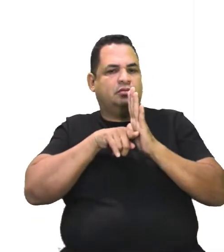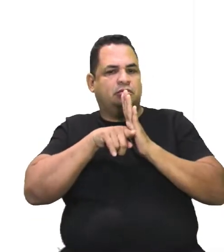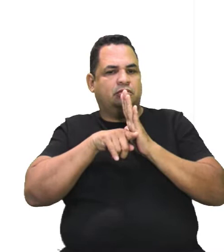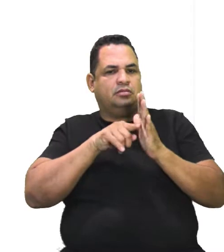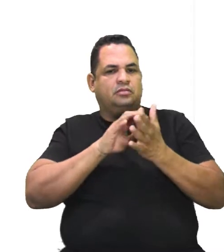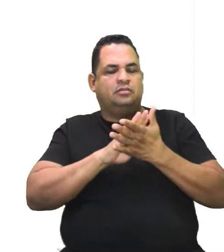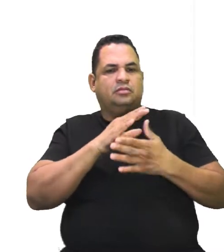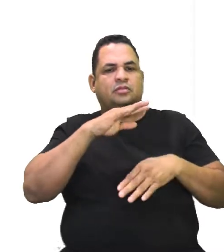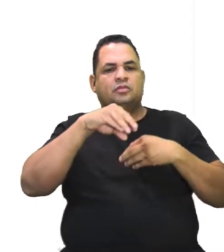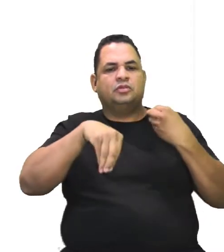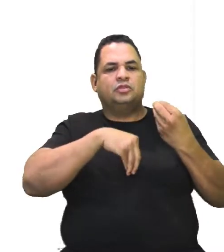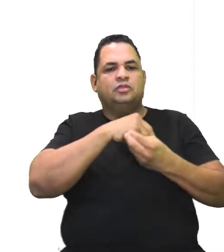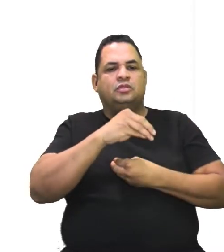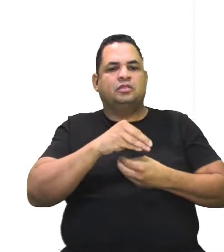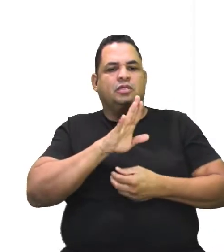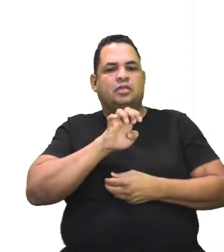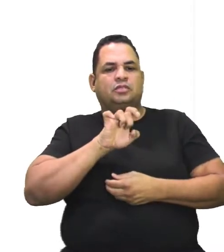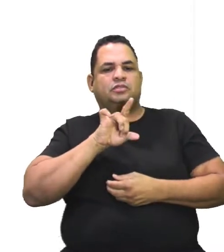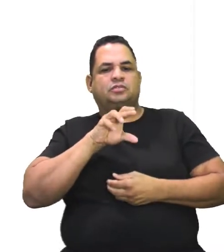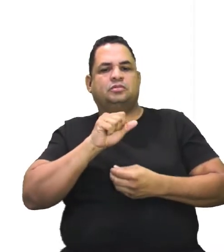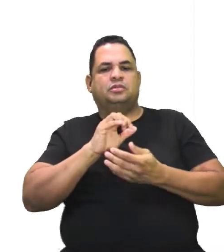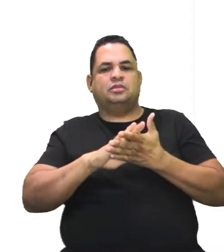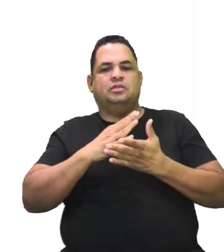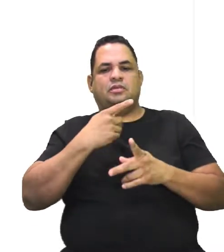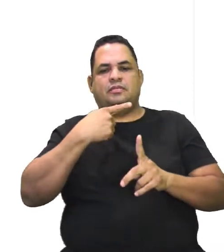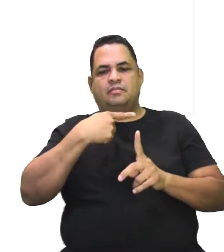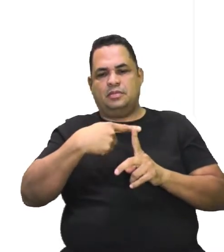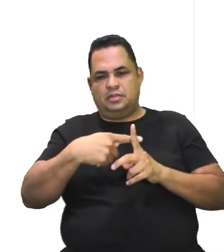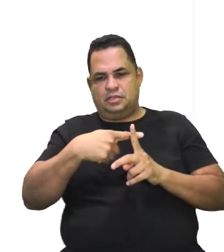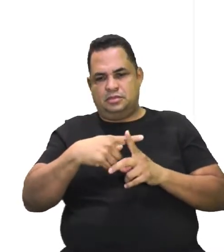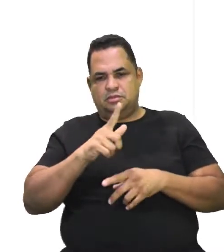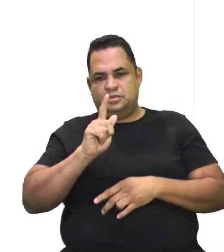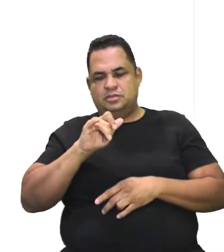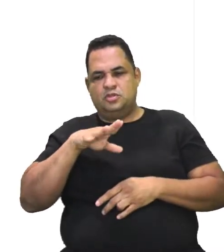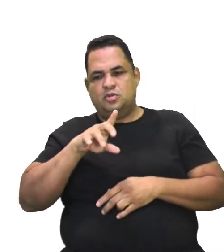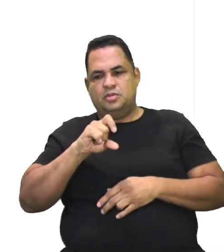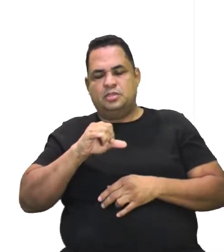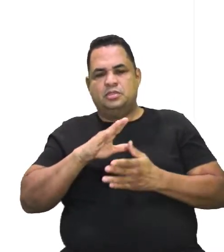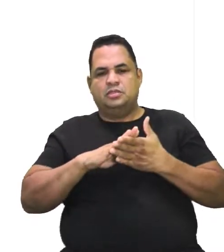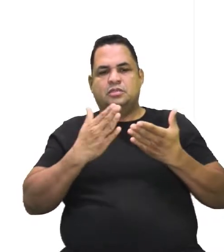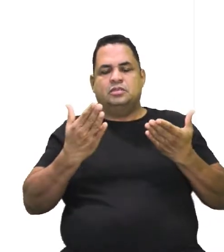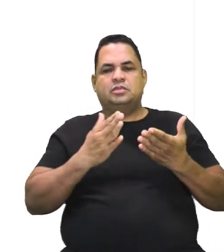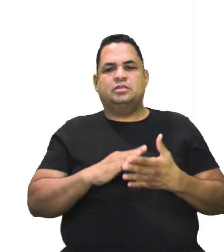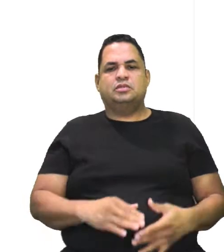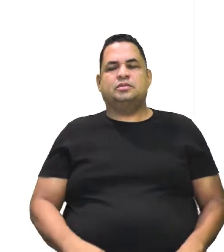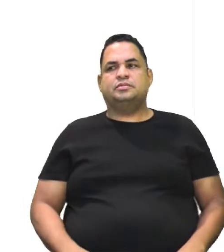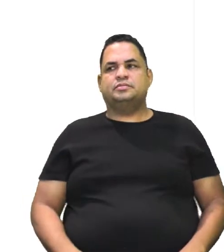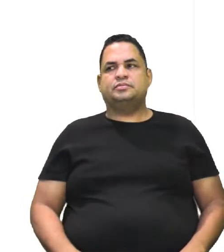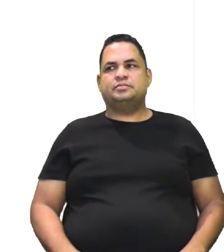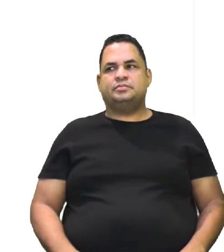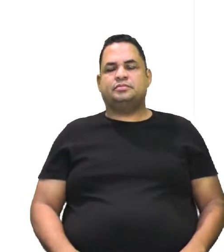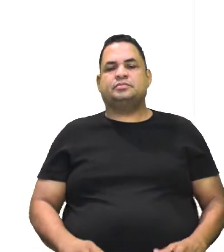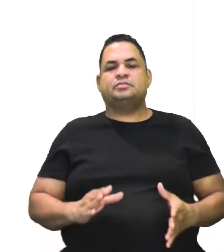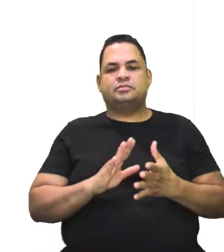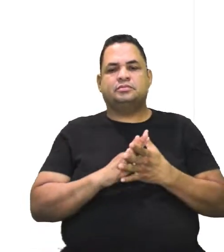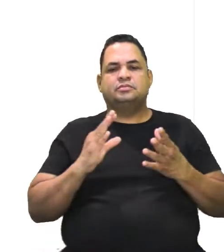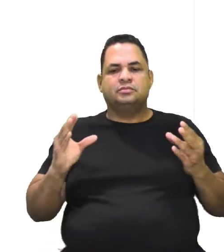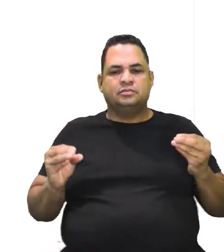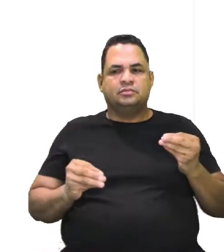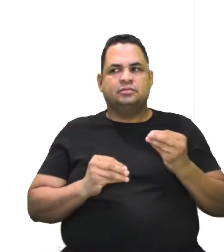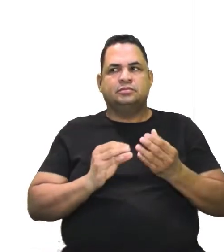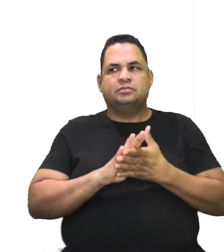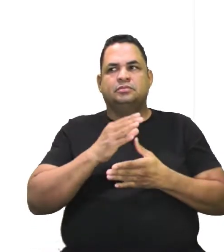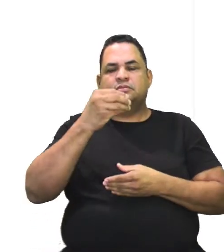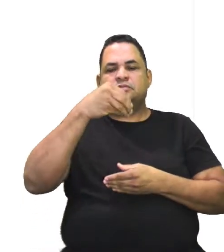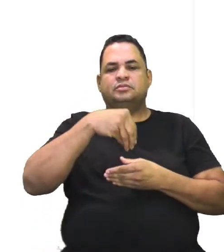de álgebra com a geometria. Então, nós vamos pegar algumas definições geométricas e vamos jogar